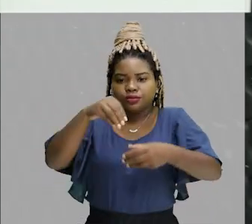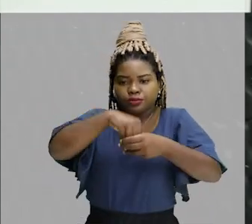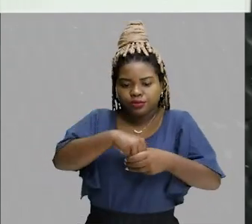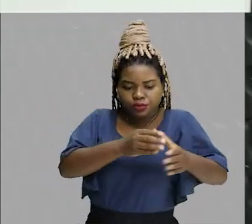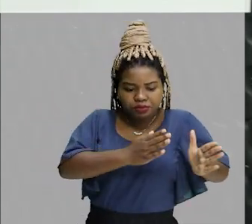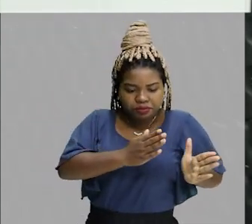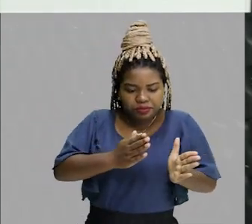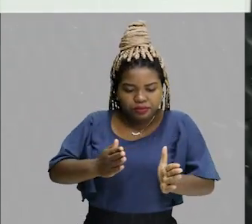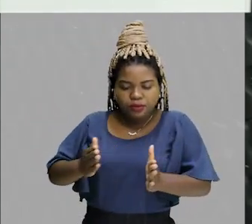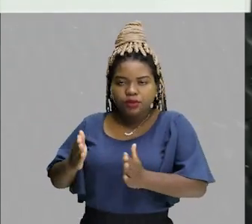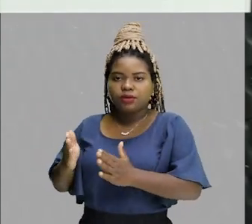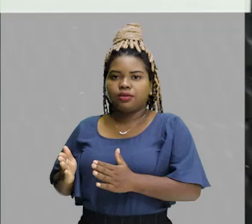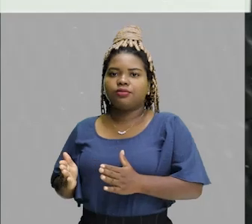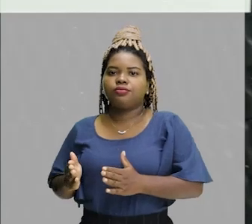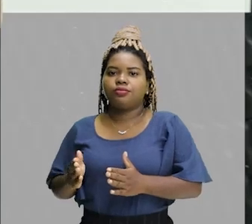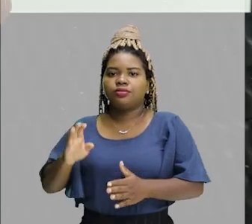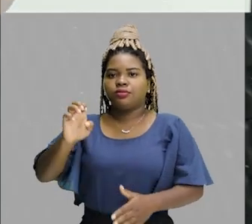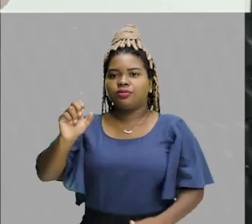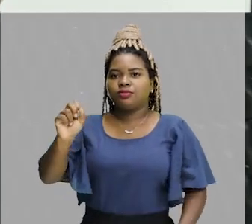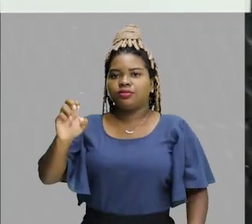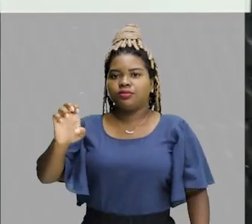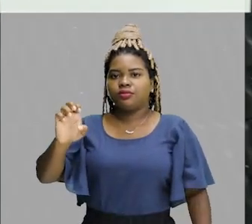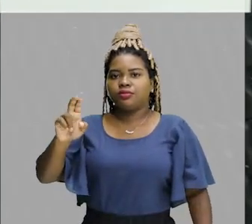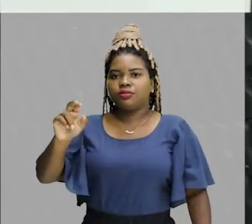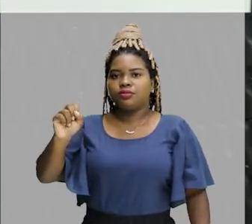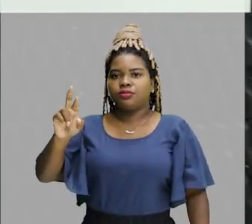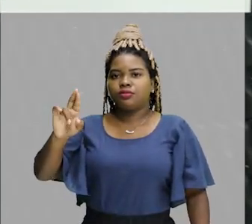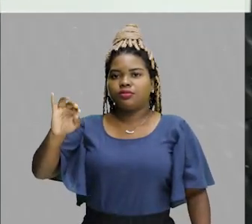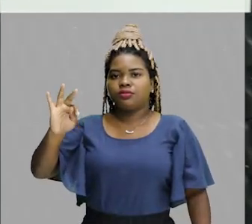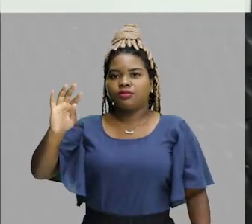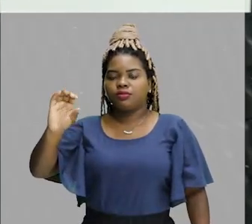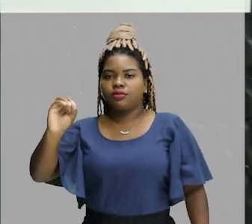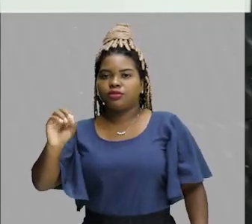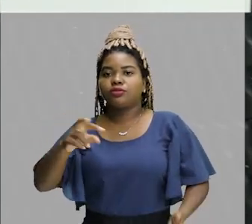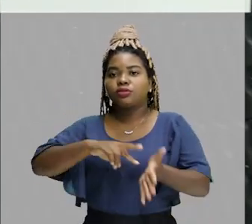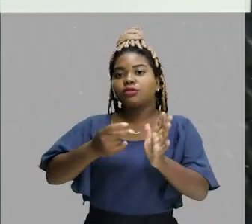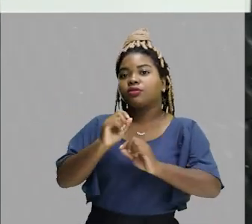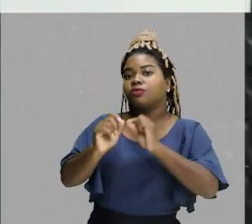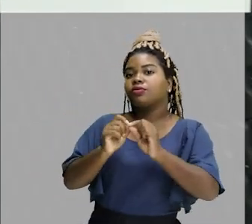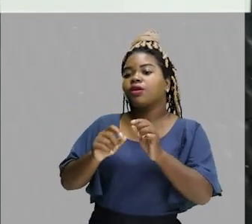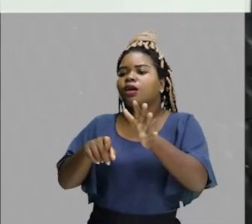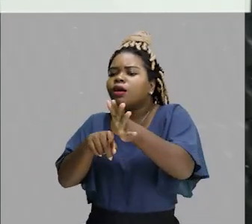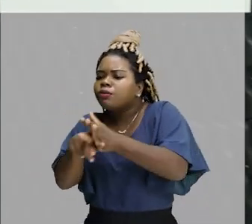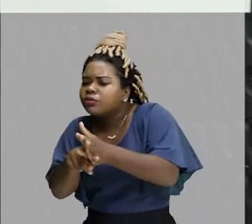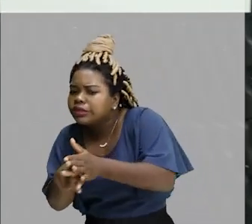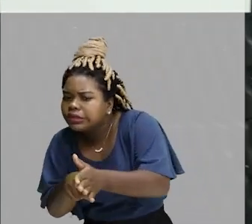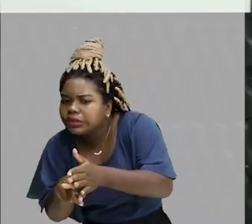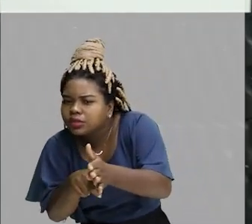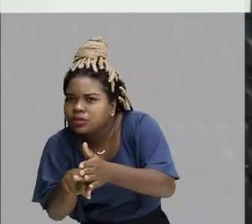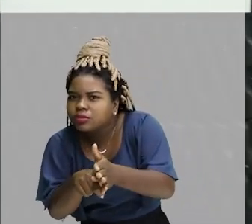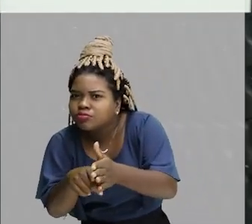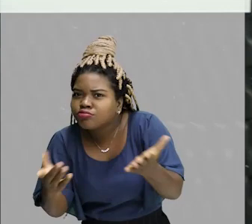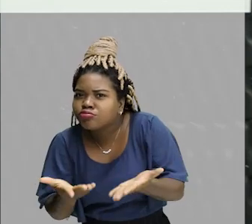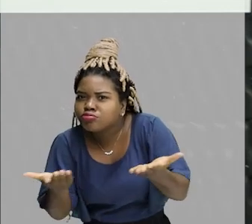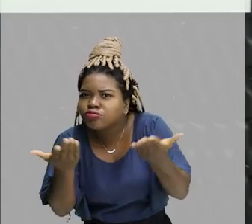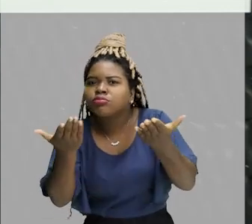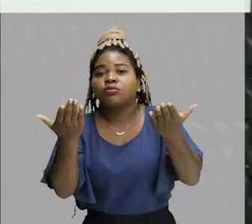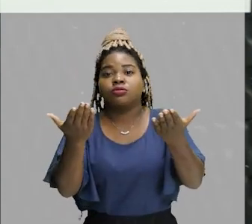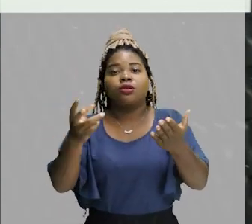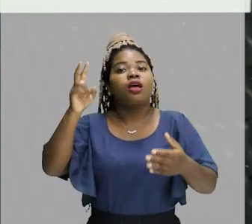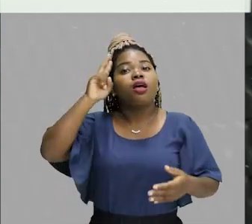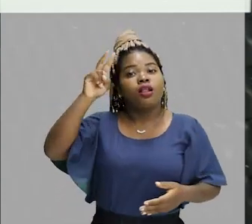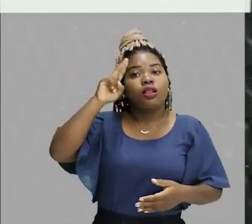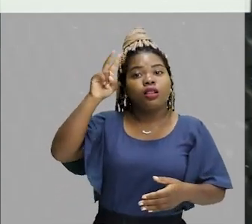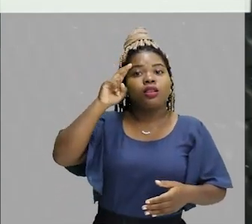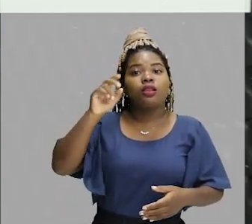heurístico, o professor falou difícil, hein? Heurística, investigação, pesquisa, busca. Lembro muito bem de Sócrates, né, que ele